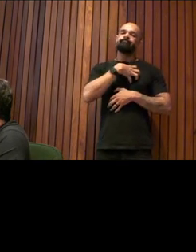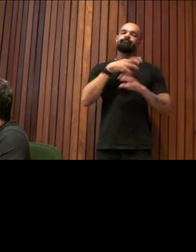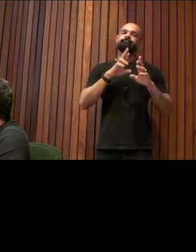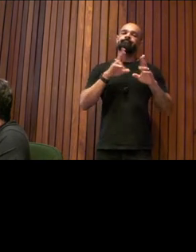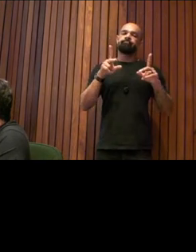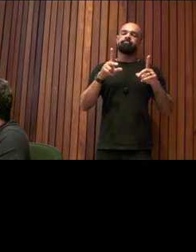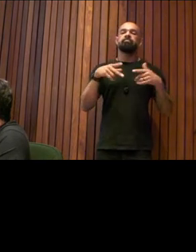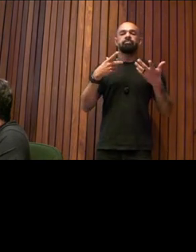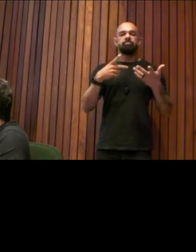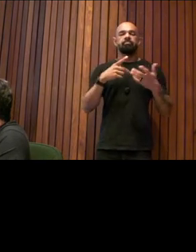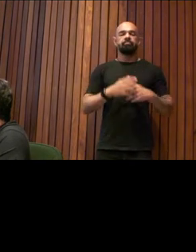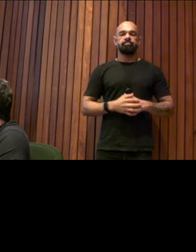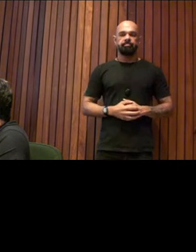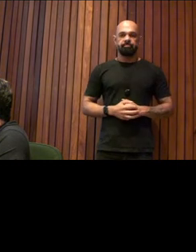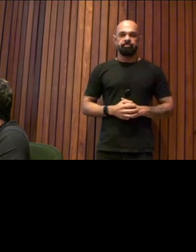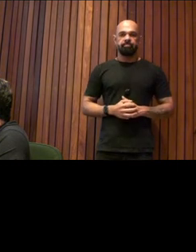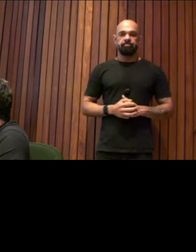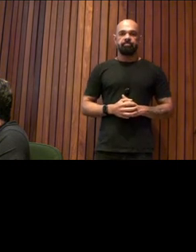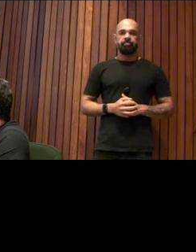ela ganha um outro sentido, né?